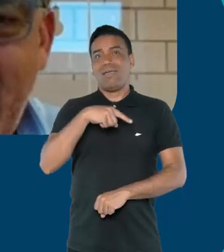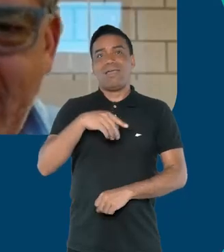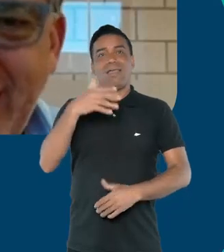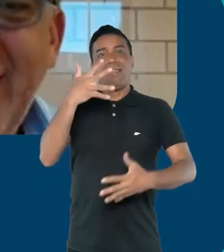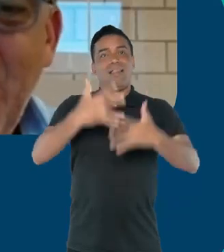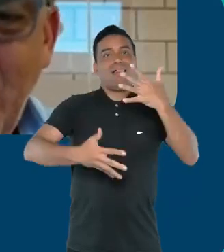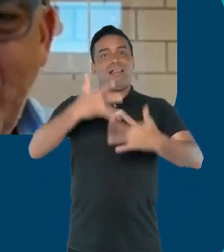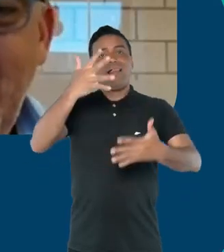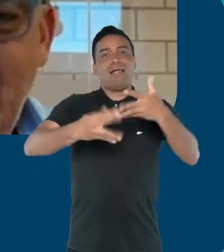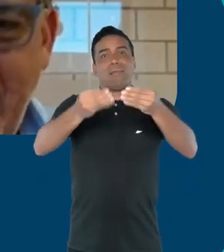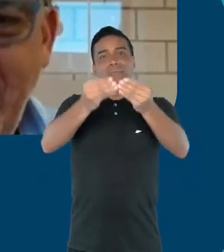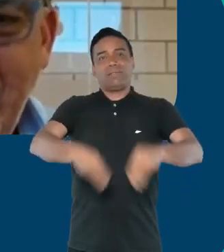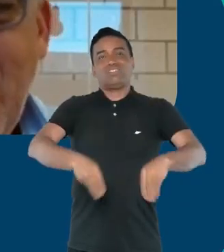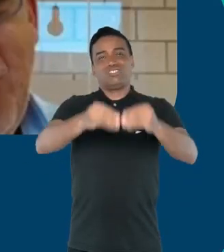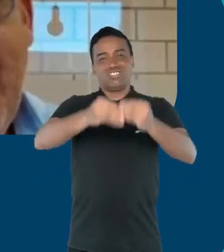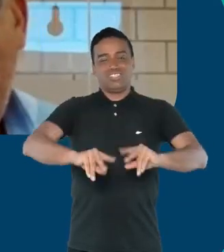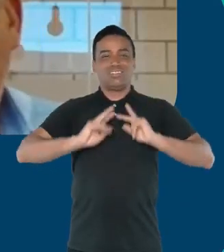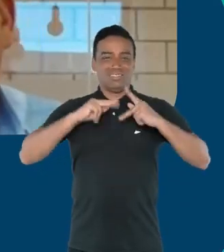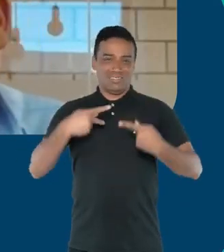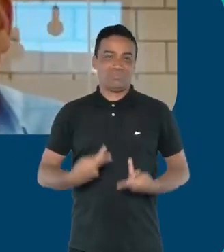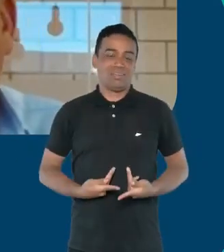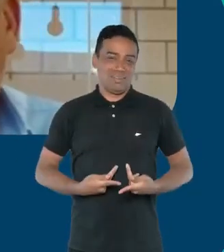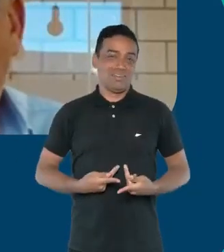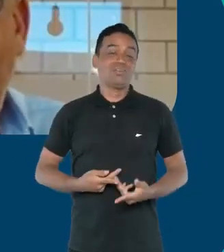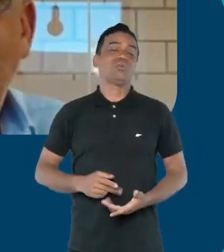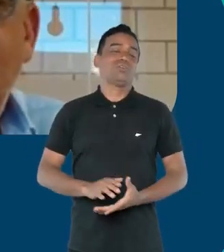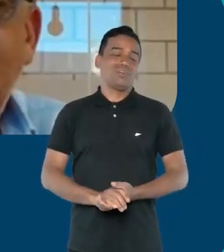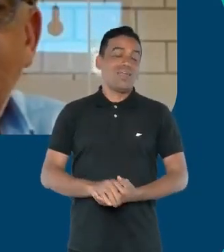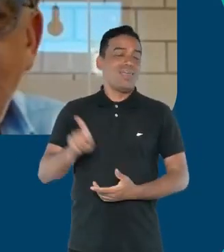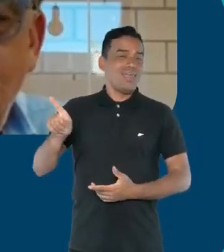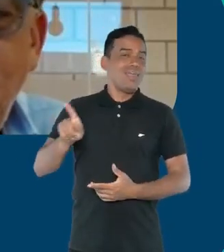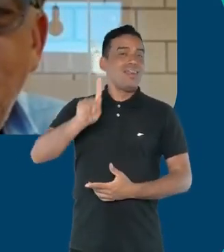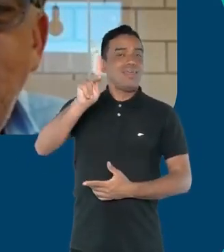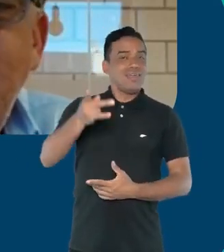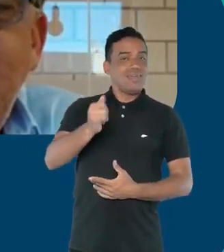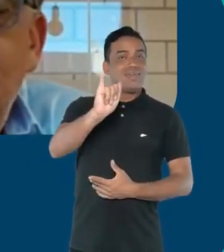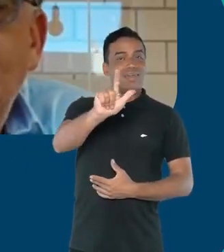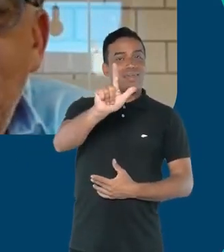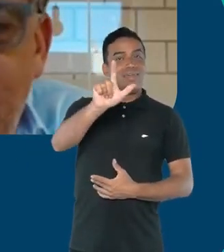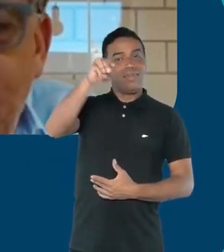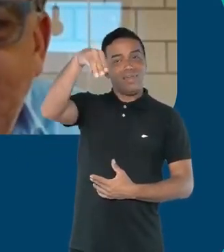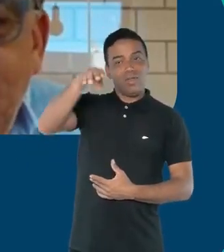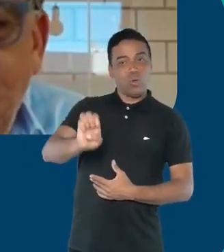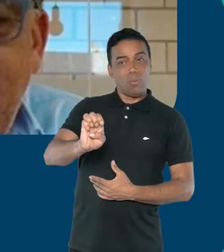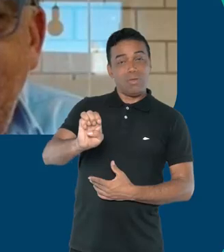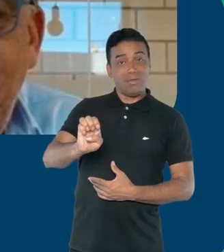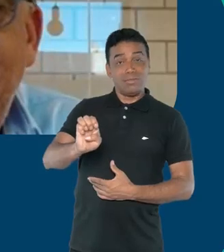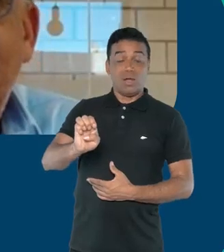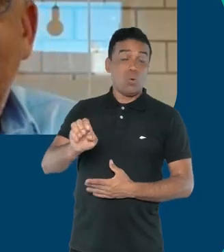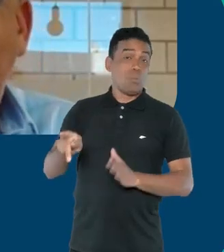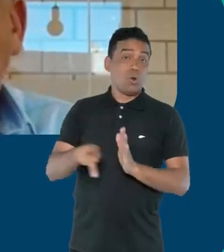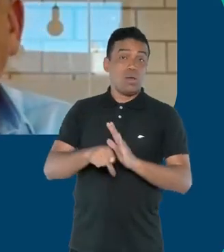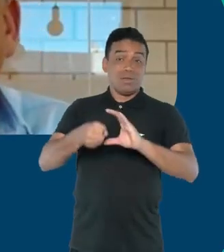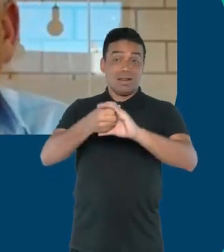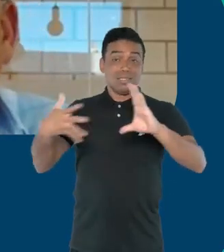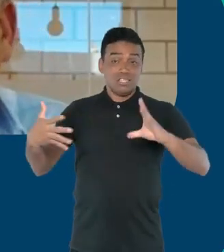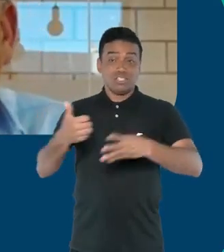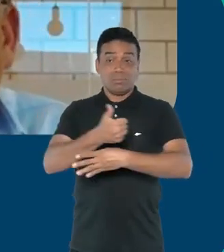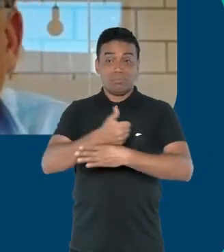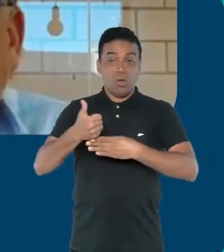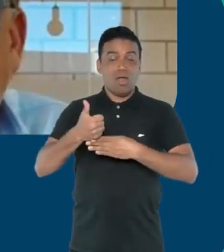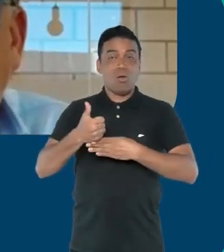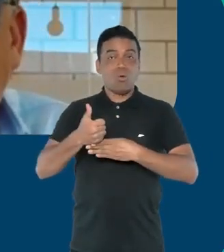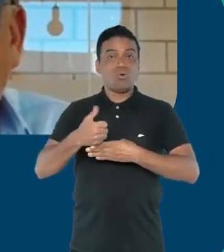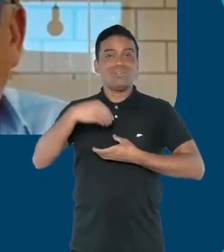humano, degrada o ser humano. O Hume vai falar, não, as nossas ações, os princípios morais, inclusive, eles vêm dos